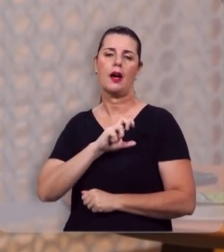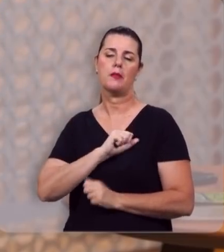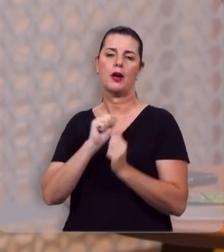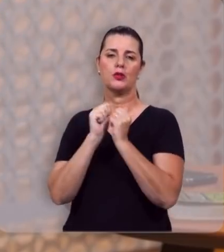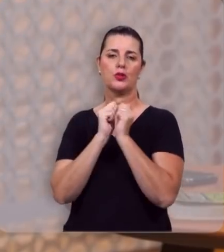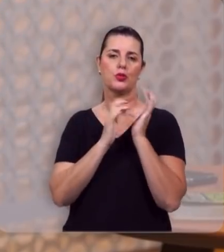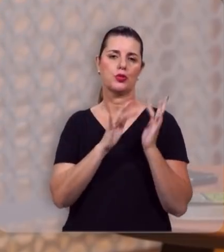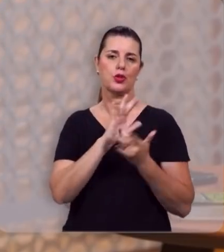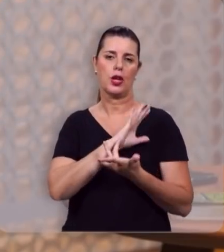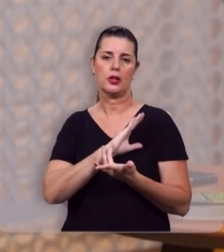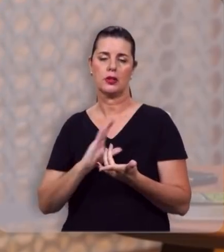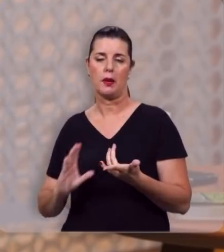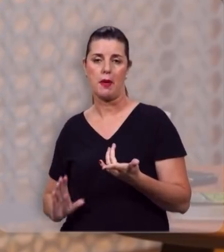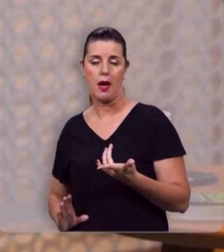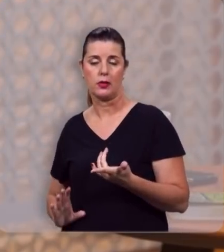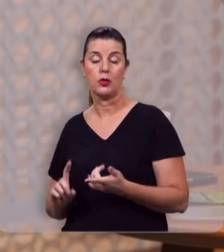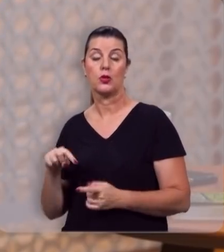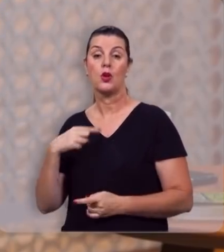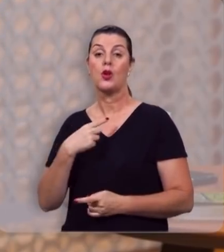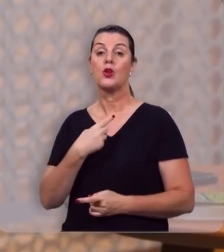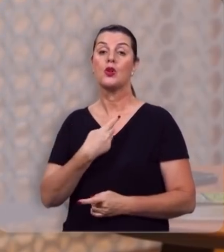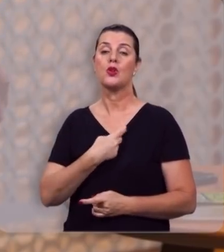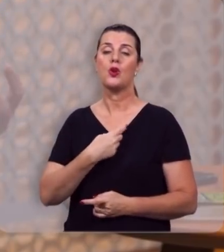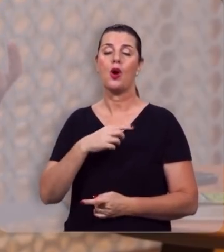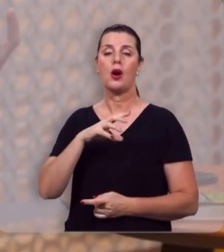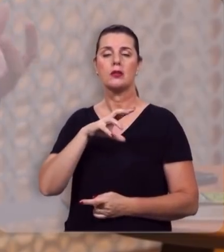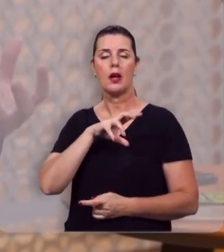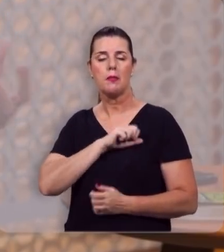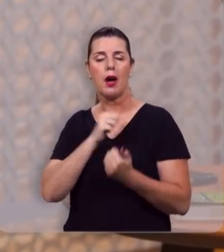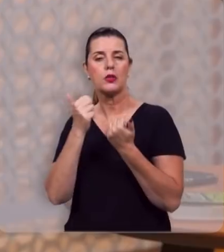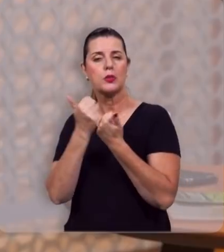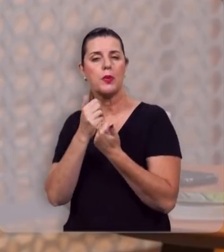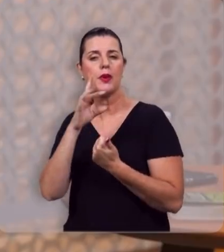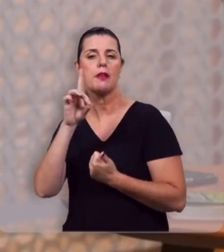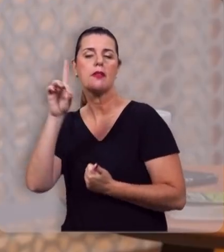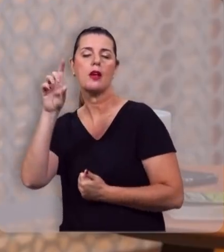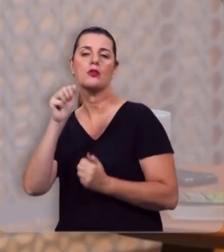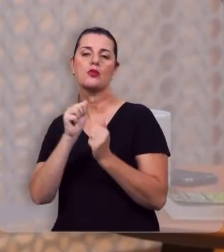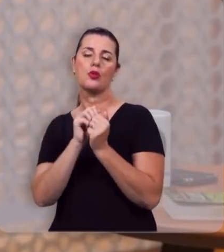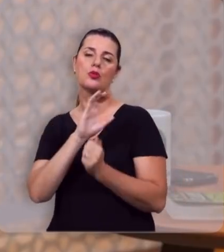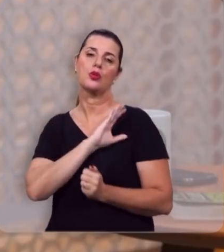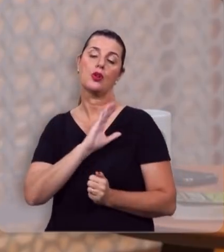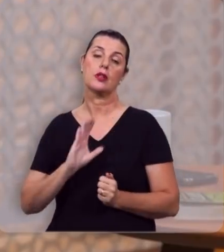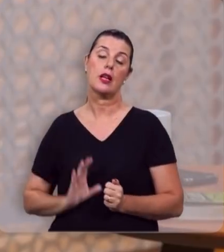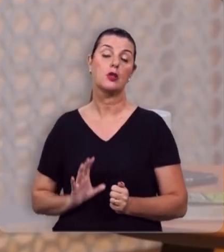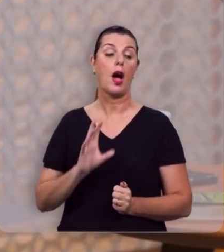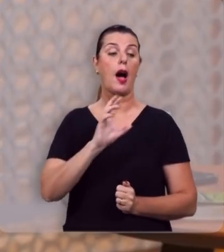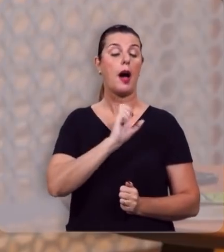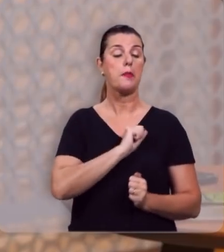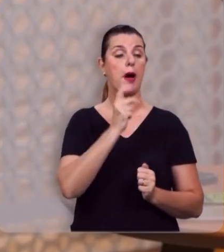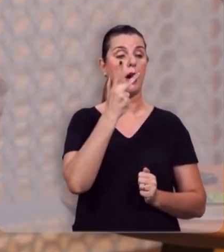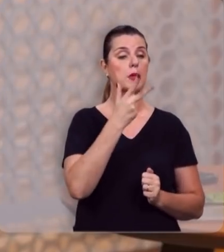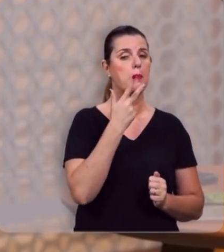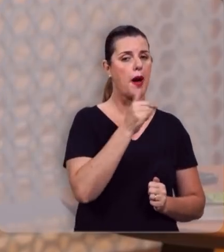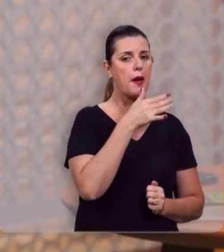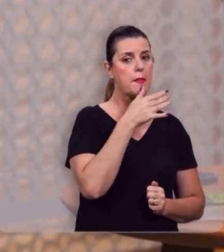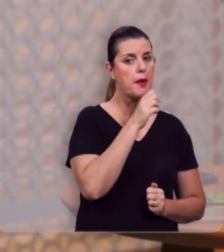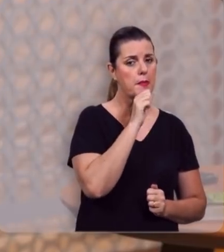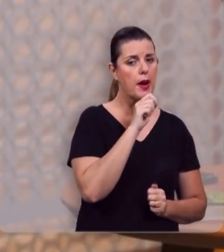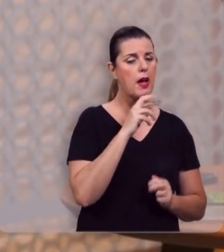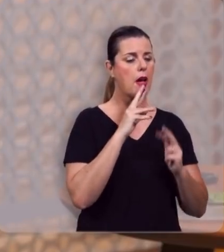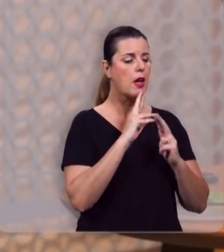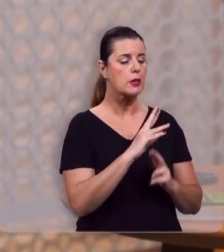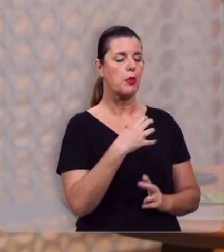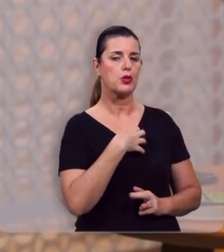em Cristo, porque nós fomos amados por Deus em Cristo e amados pelos nossos pais, nós respondemos isso de